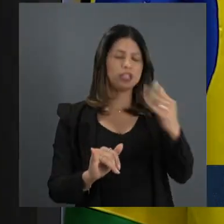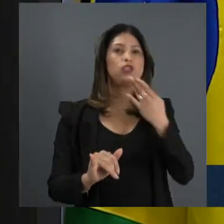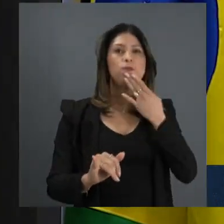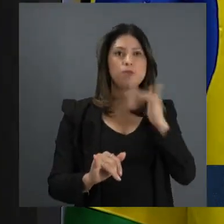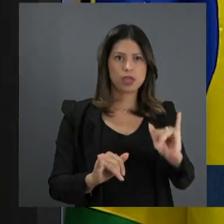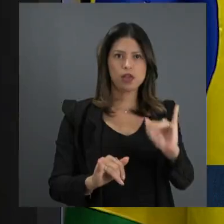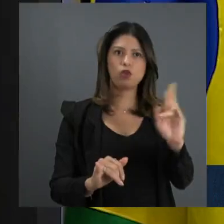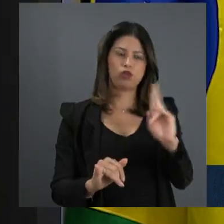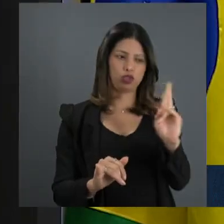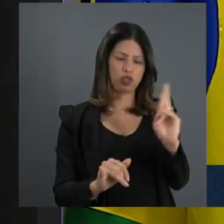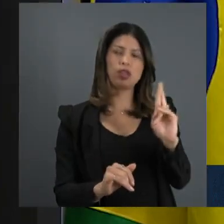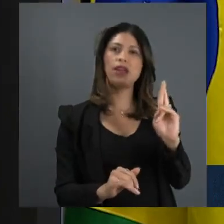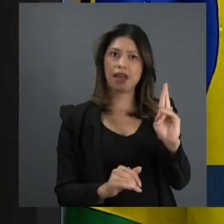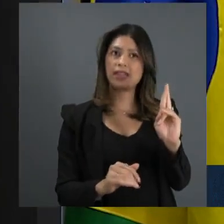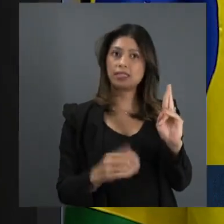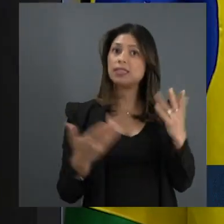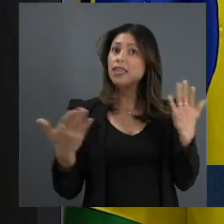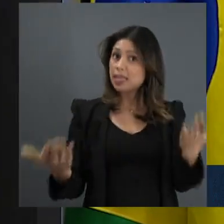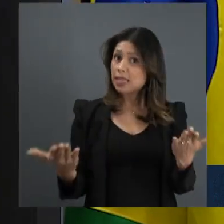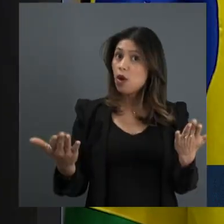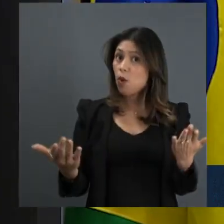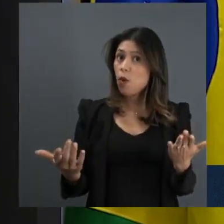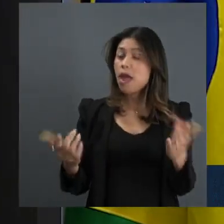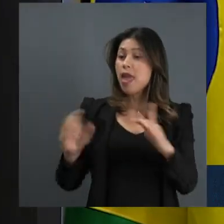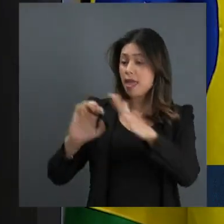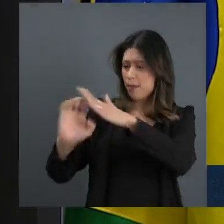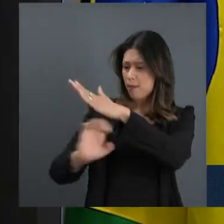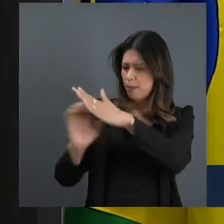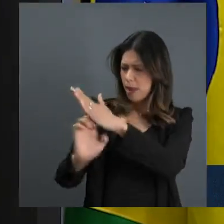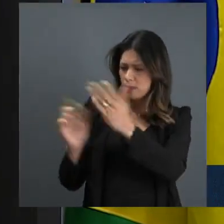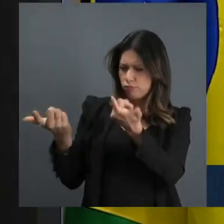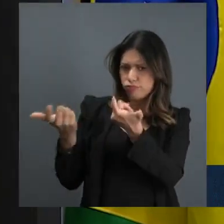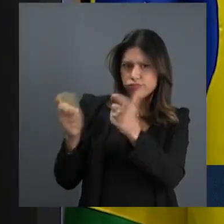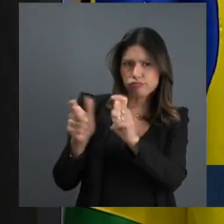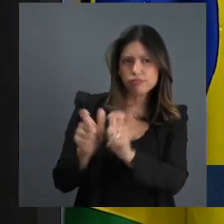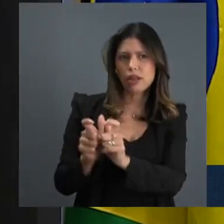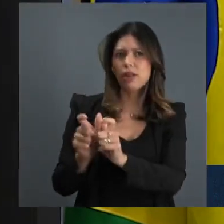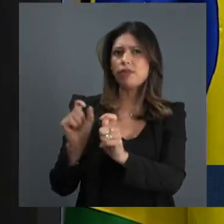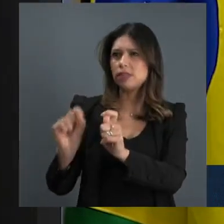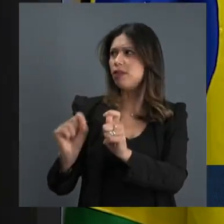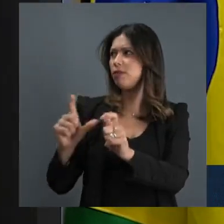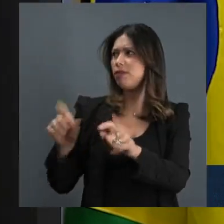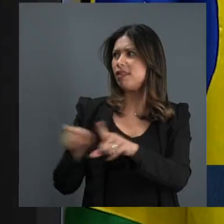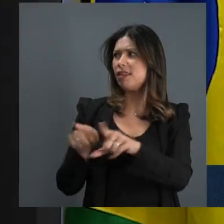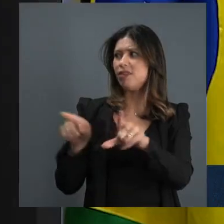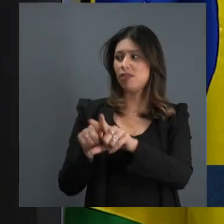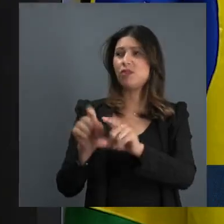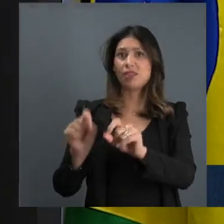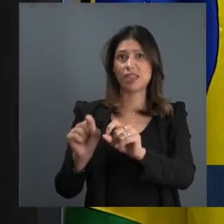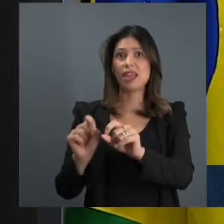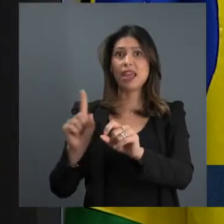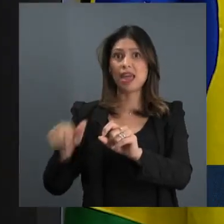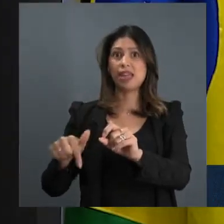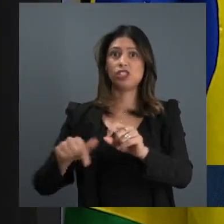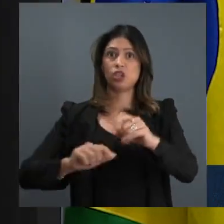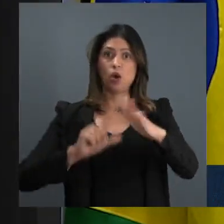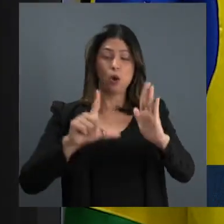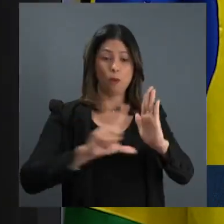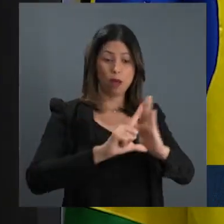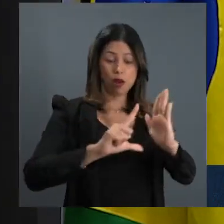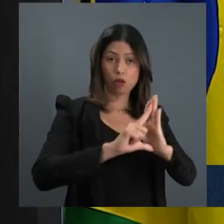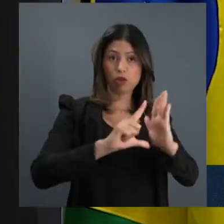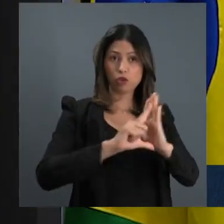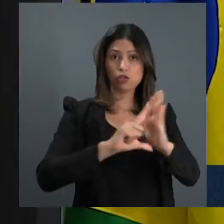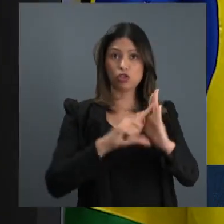bilhões de reais. Poucas empresas participaram do leilão, dentre elas uma loja de